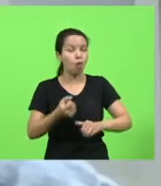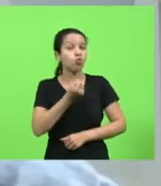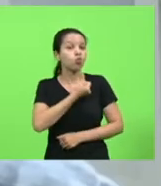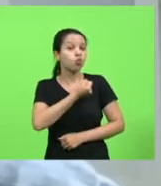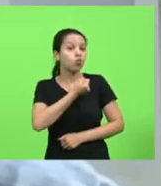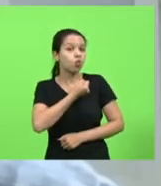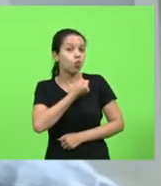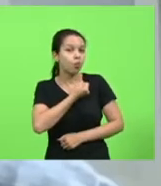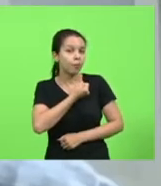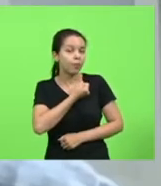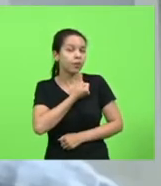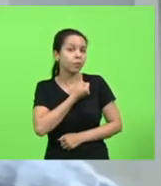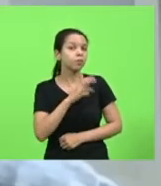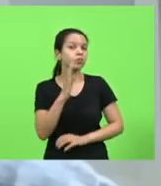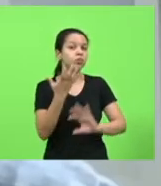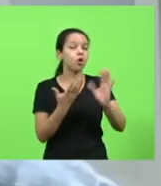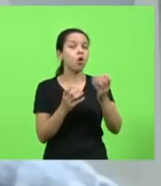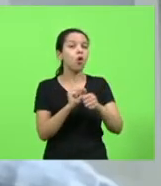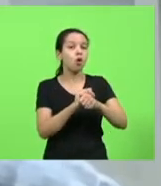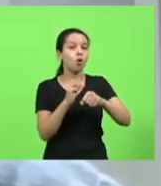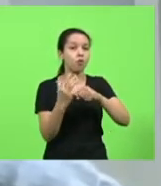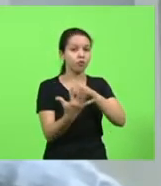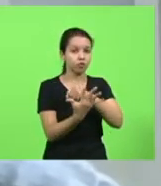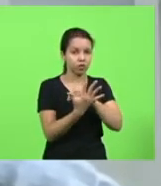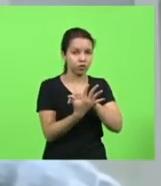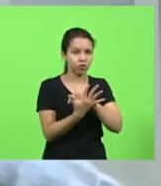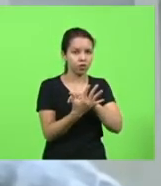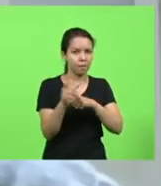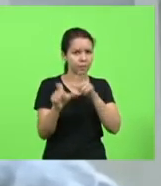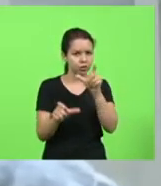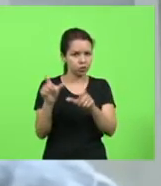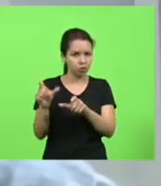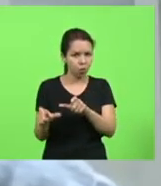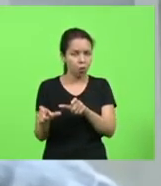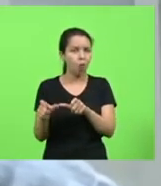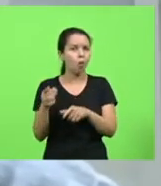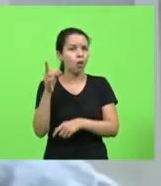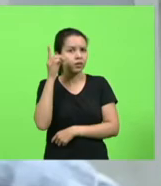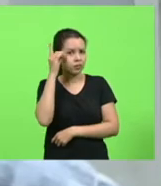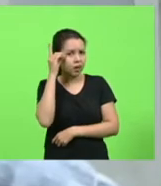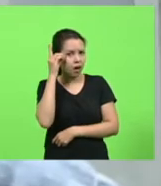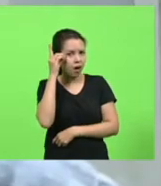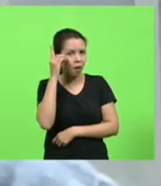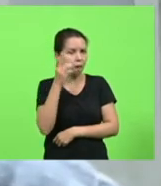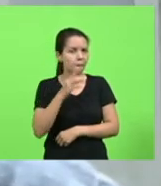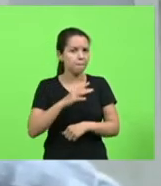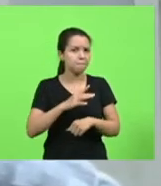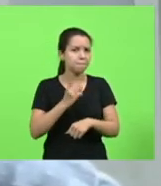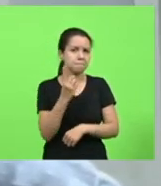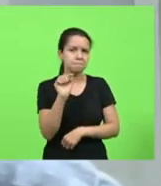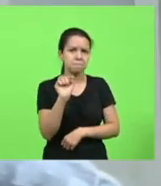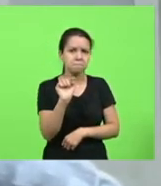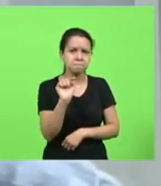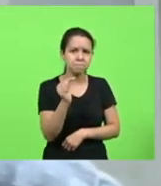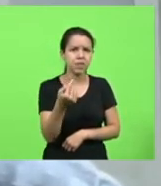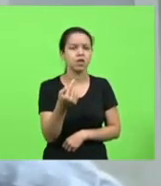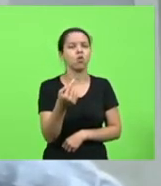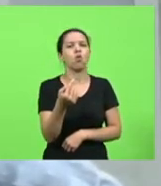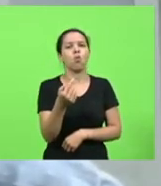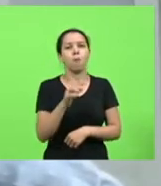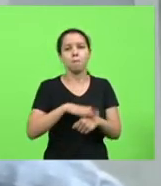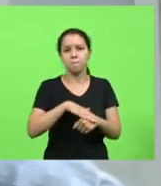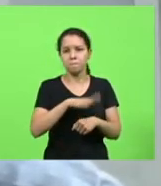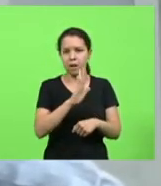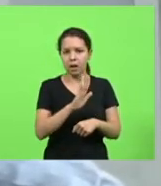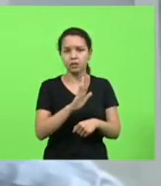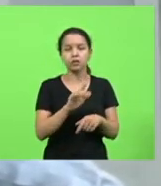de COVID-19 em pessoas com síndrome de Down, mais de 1000 casos. Esse estudo também revelou que os adultos com síndrome